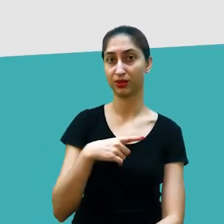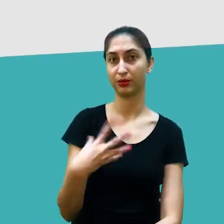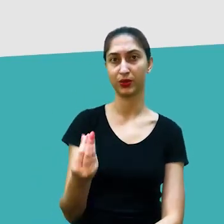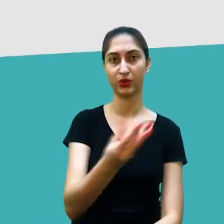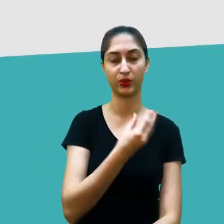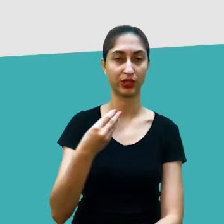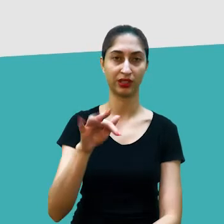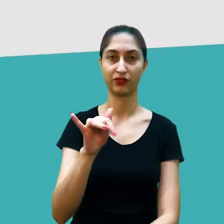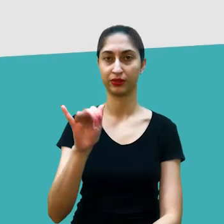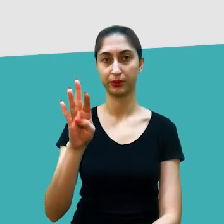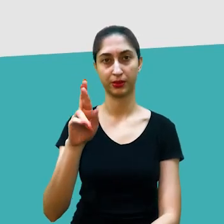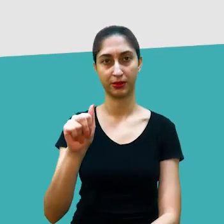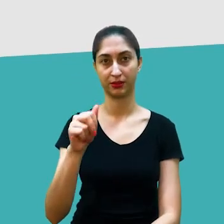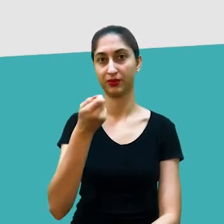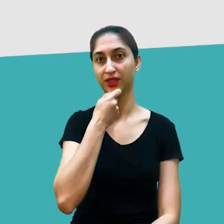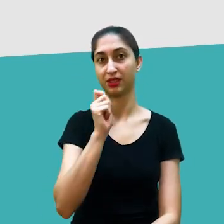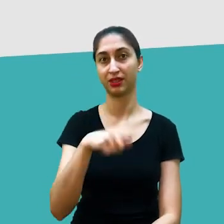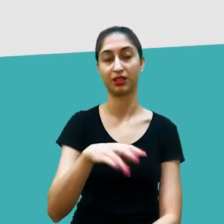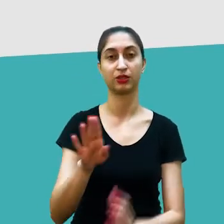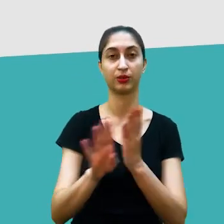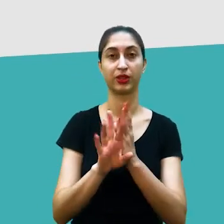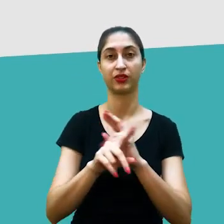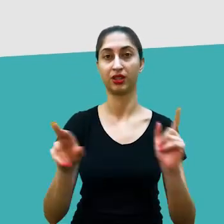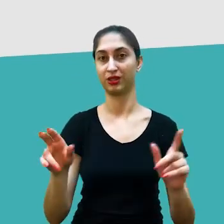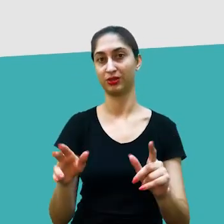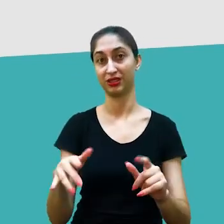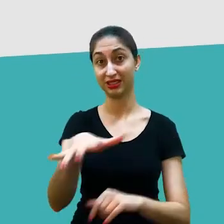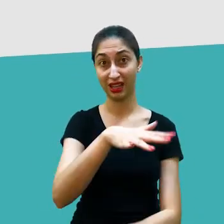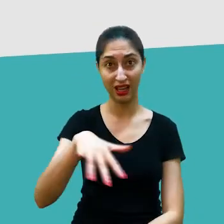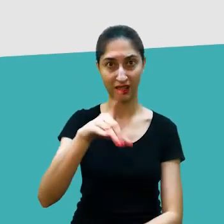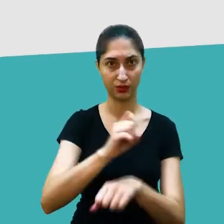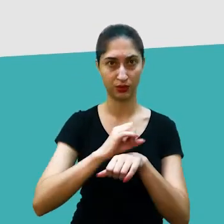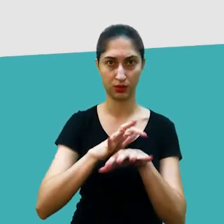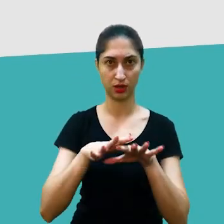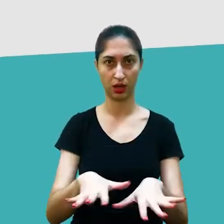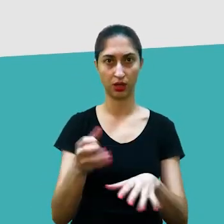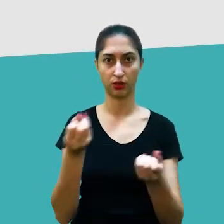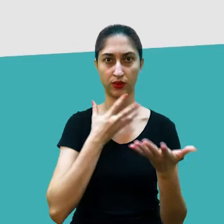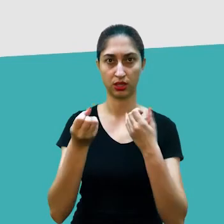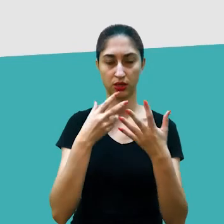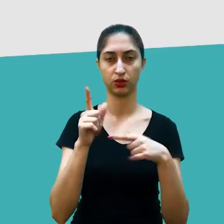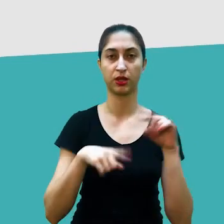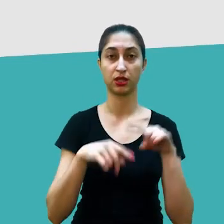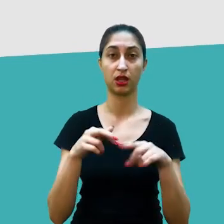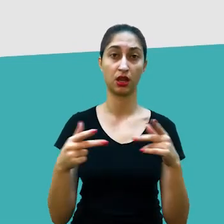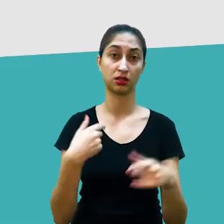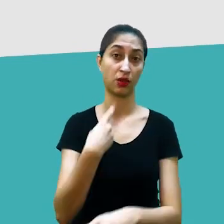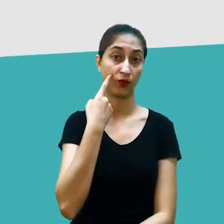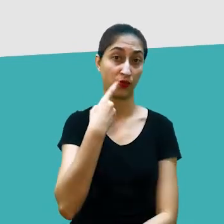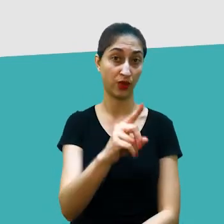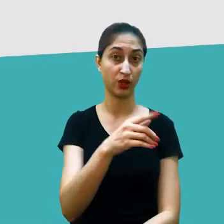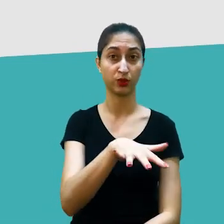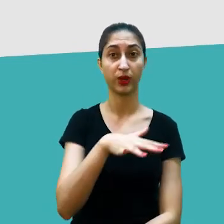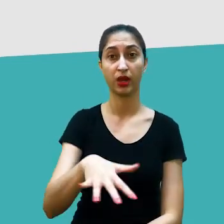tem muita coisa ainda a ser descoberta. Então é um campo, esse campo do design, da inovação de materiais, eu vejo ele como um